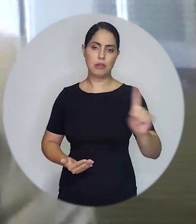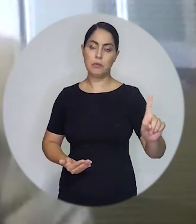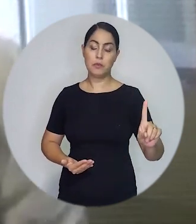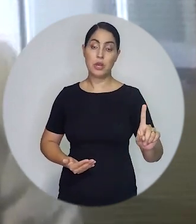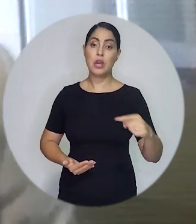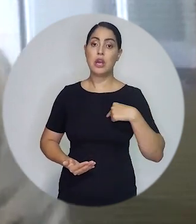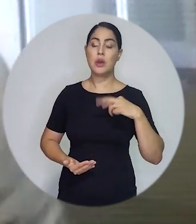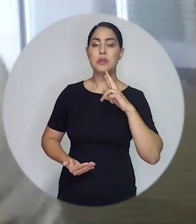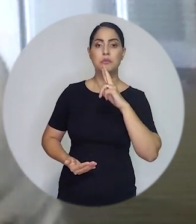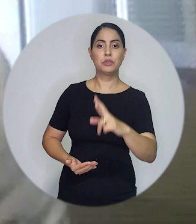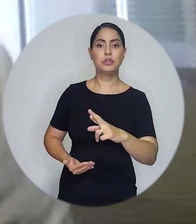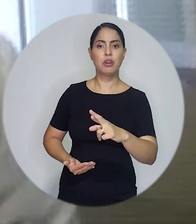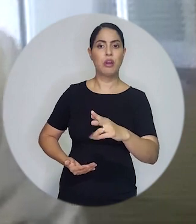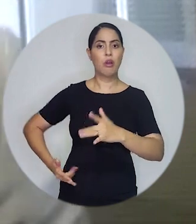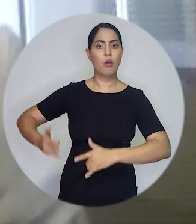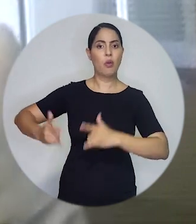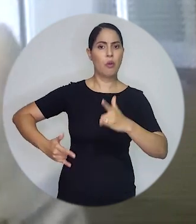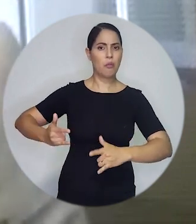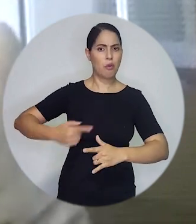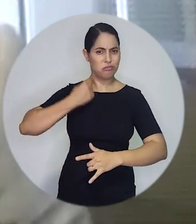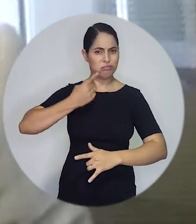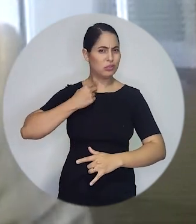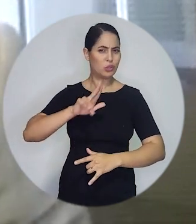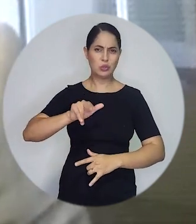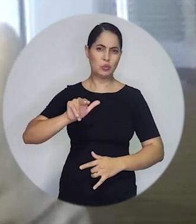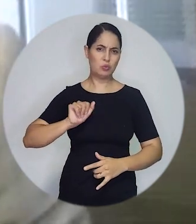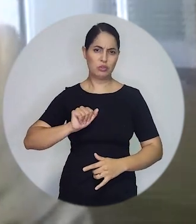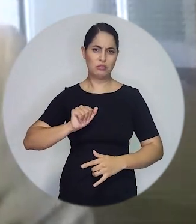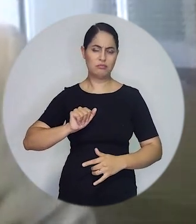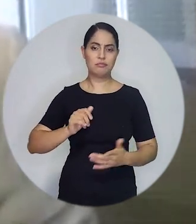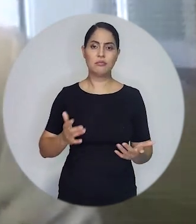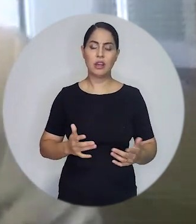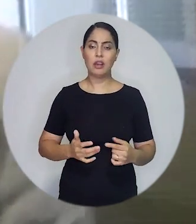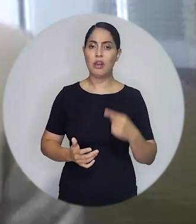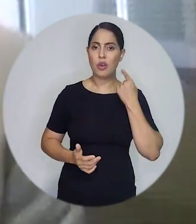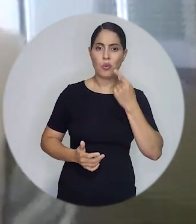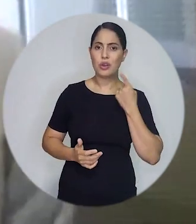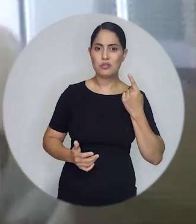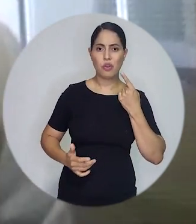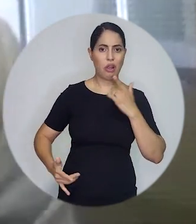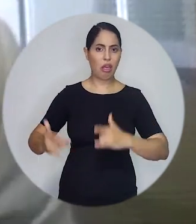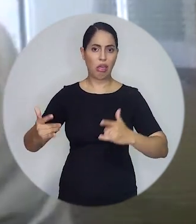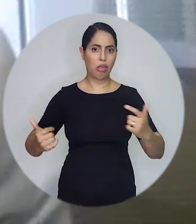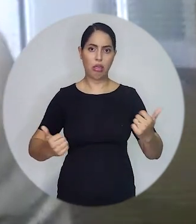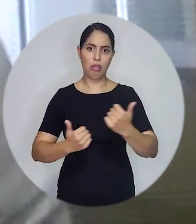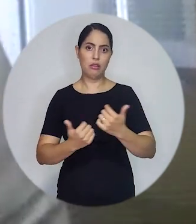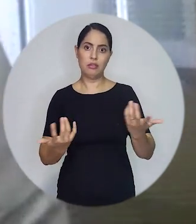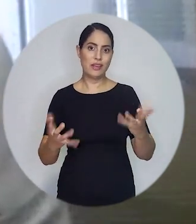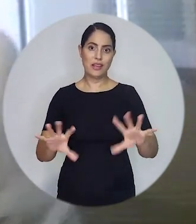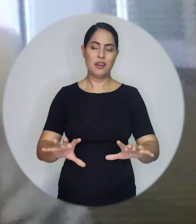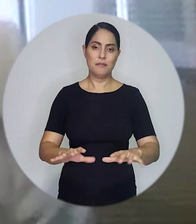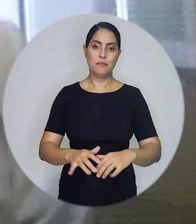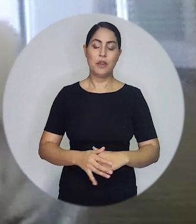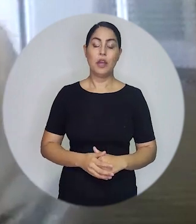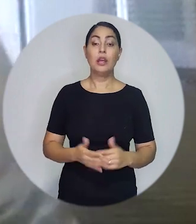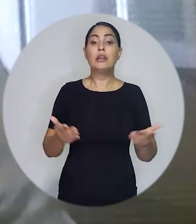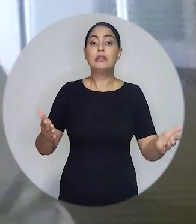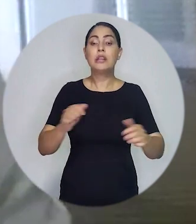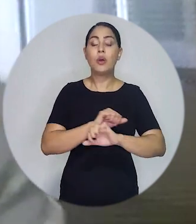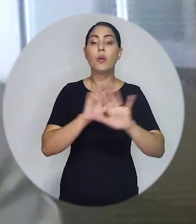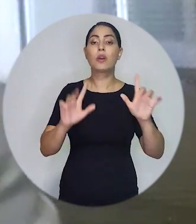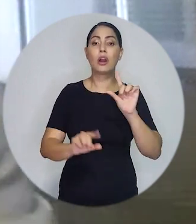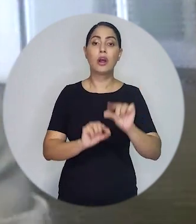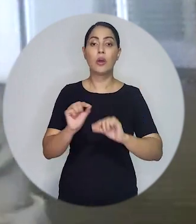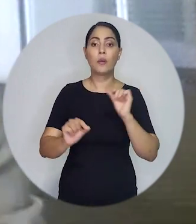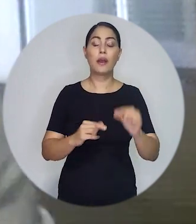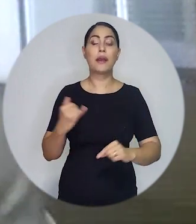não. Eu digo, um robô jamais será um advogado e um advogado jamais vai querer sequer ser um robô. Porque nós temos